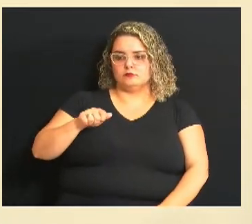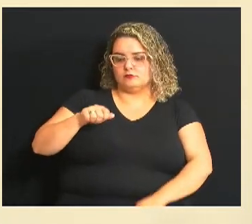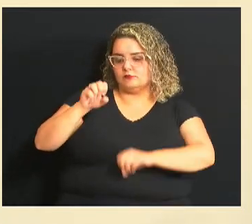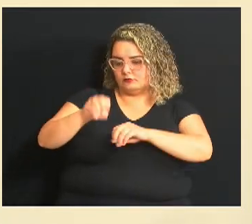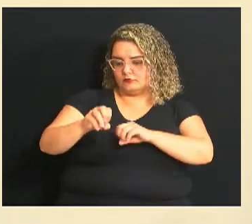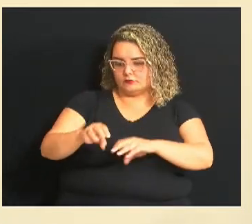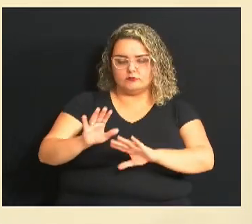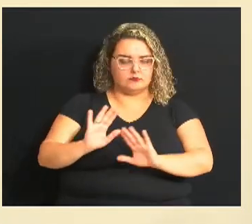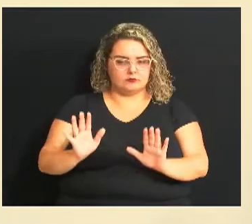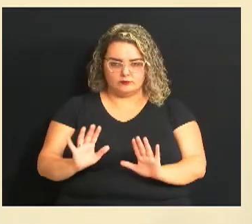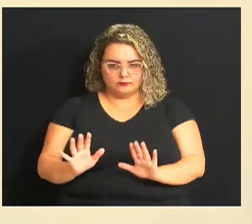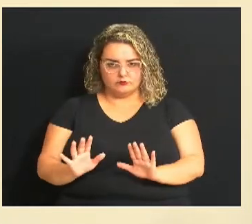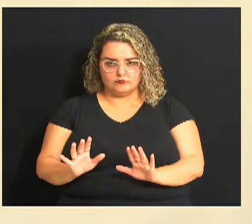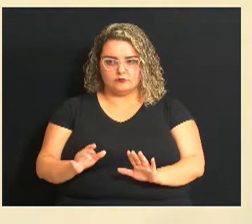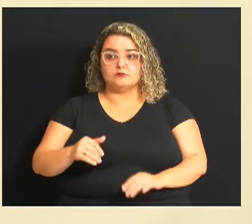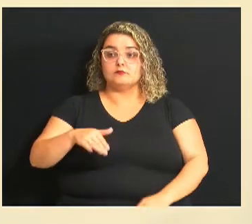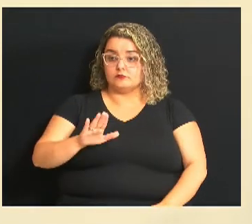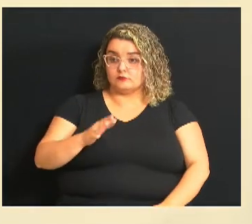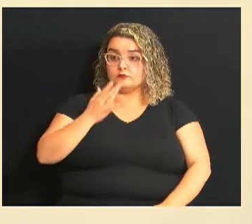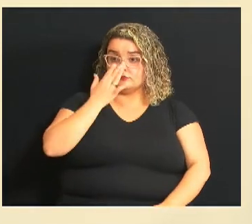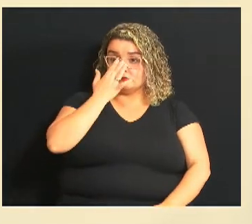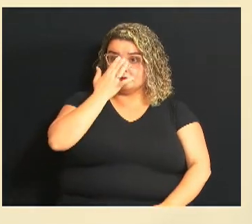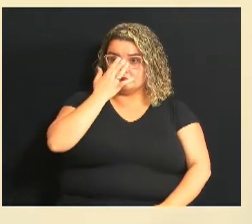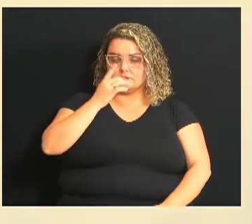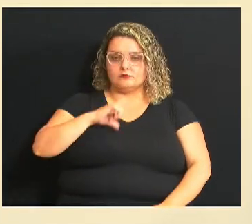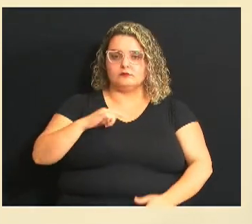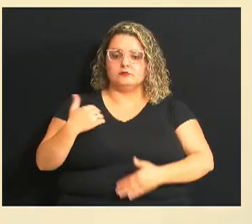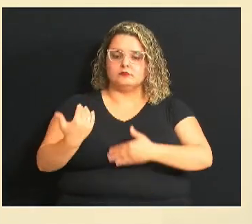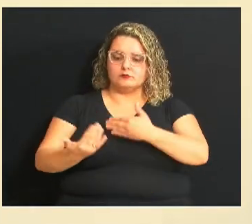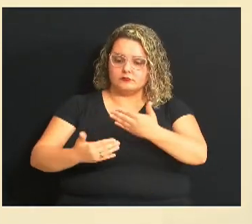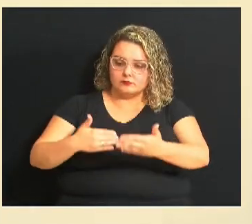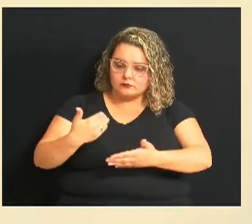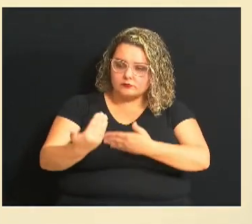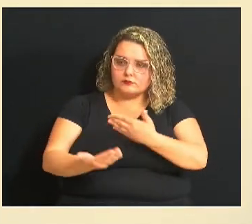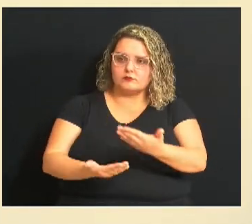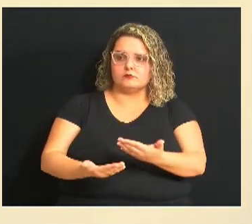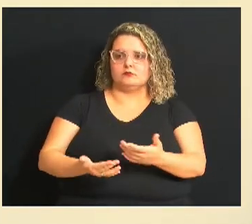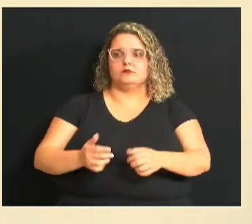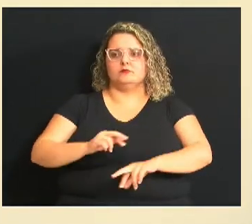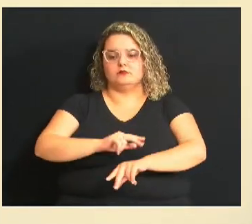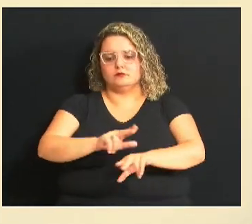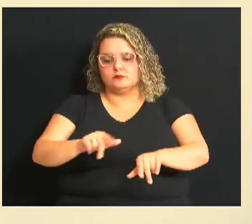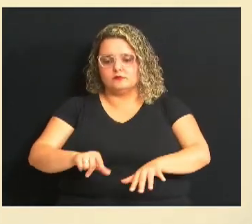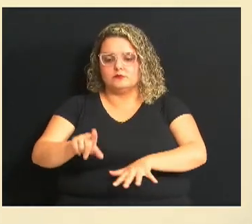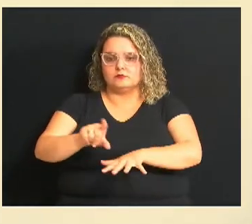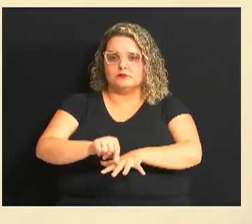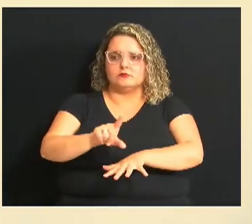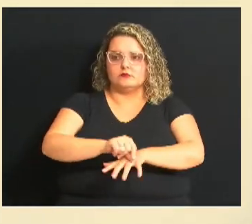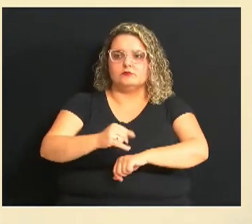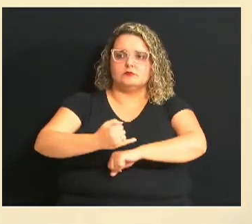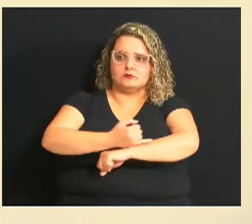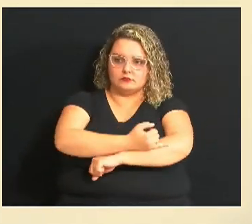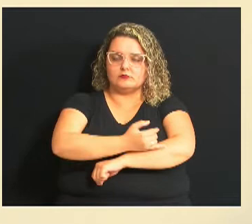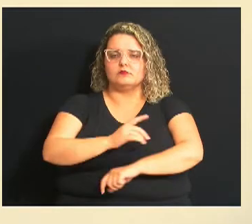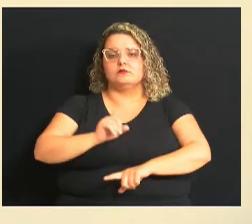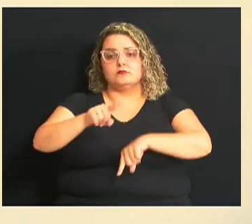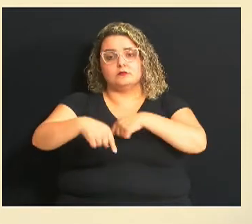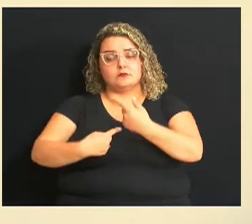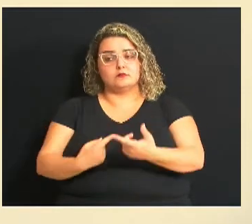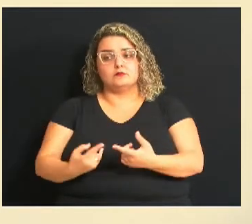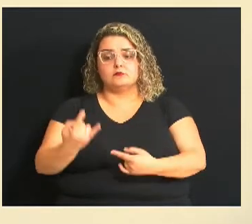Então, essa questão da gente ter a estrada é uma das condições de infraestrutura, a outra é inspirar esses